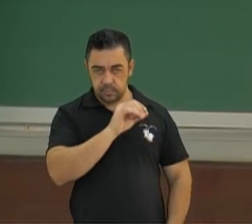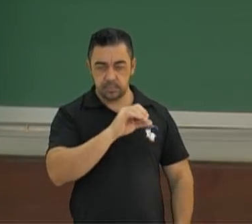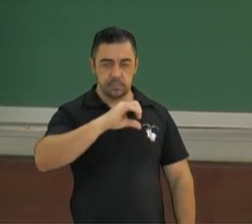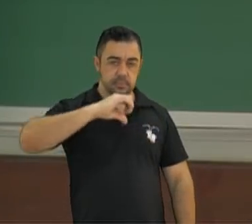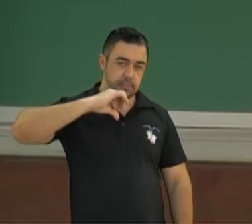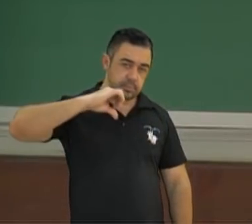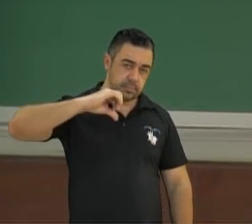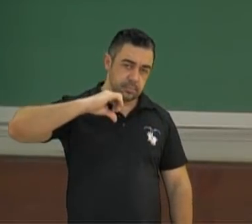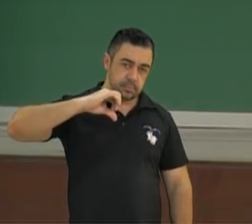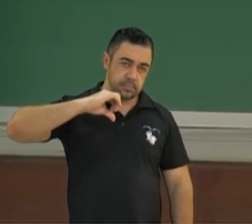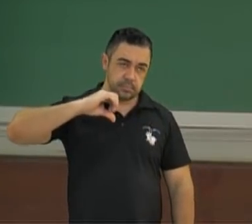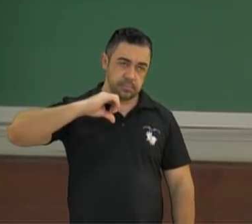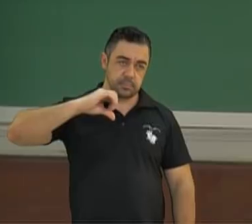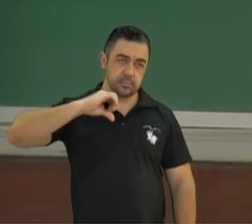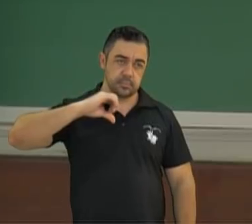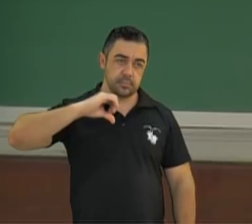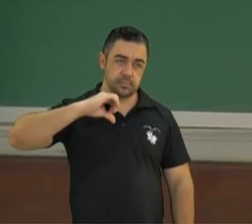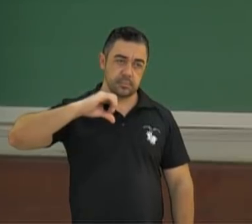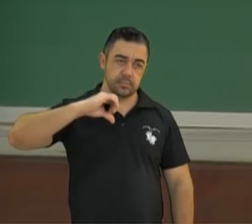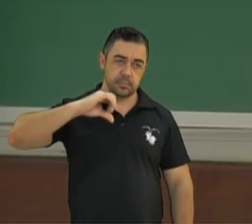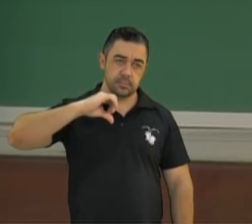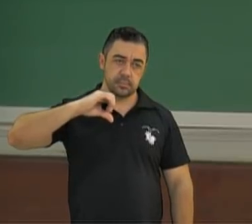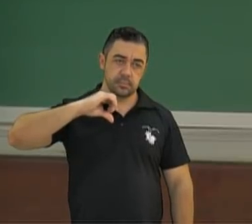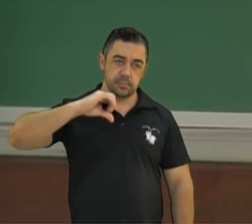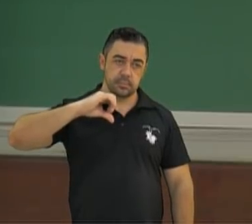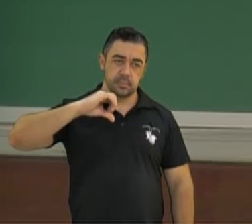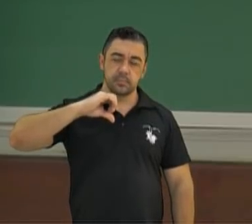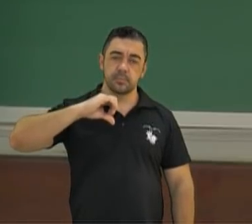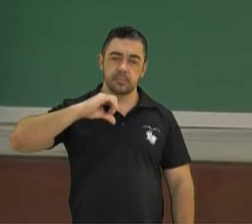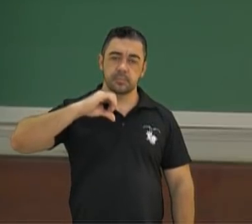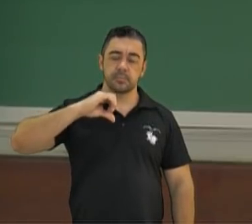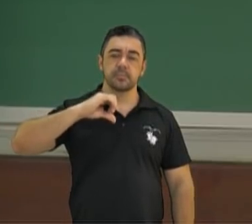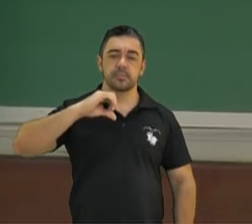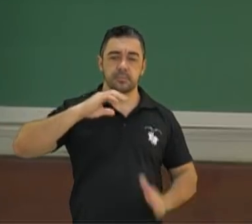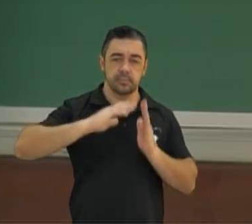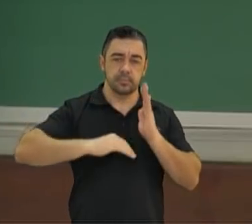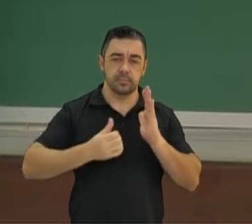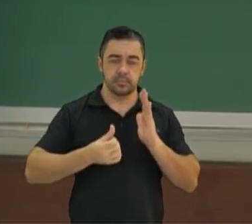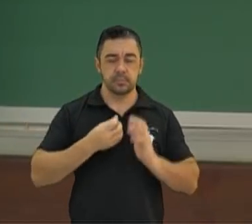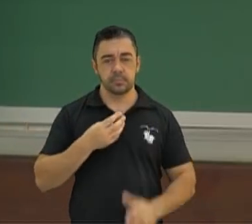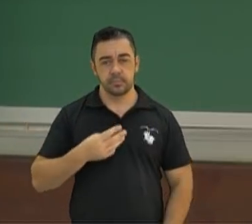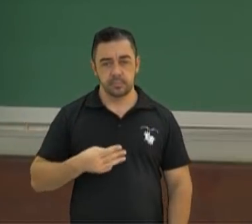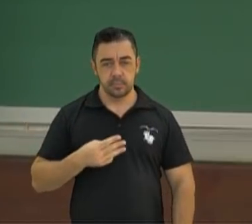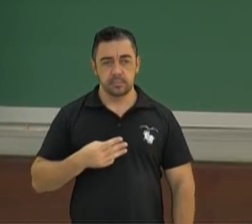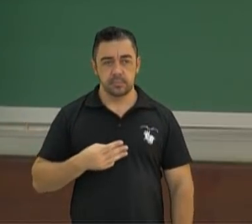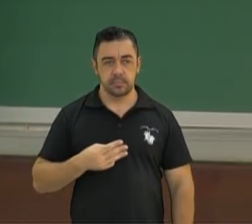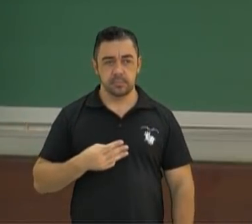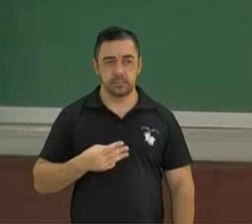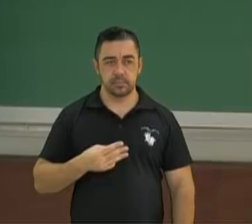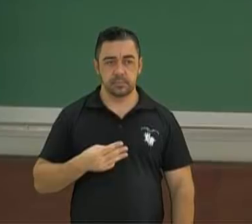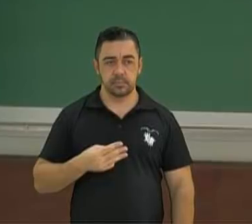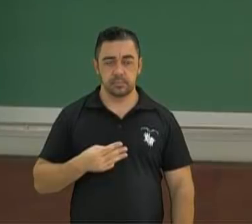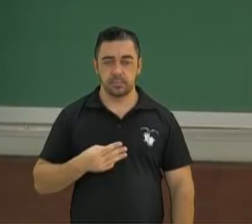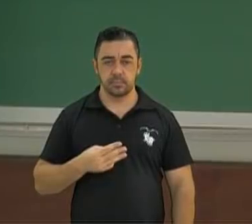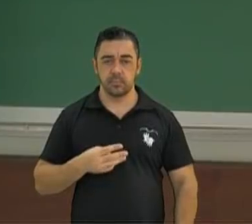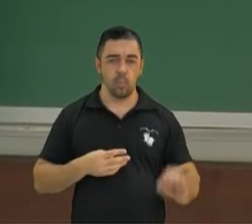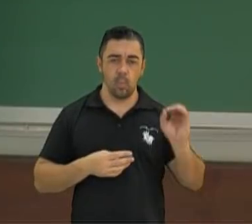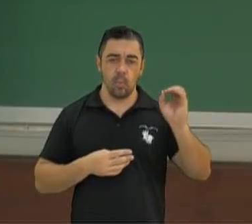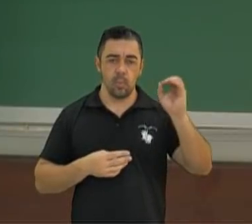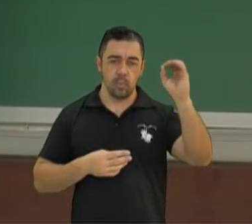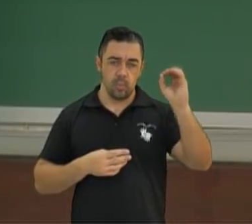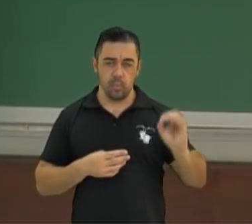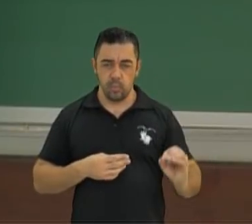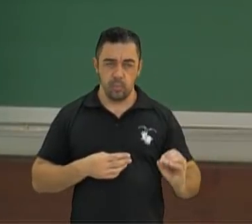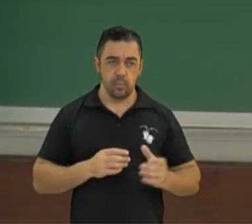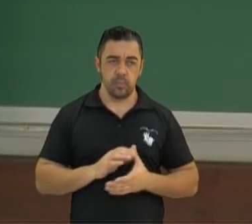ele vai ficar 9, né? Então, vai ficar 9 menos 6, 3. E aqui não tinha nada, né?